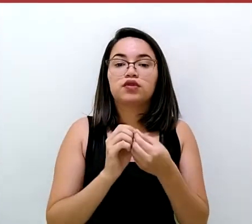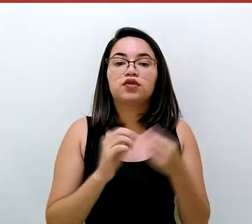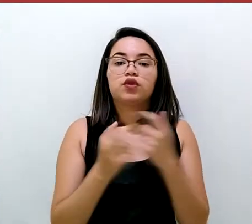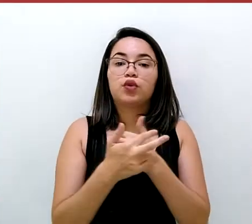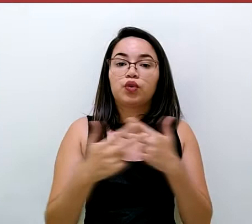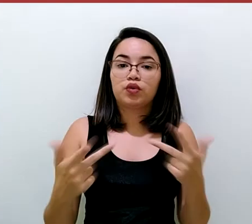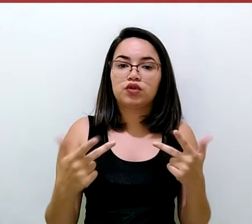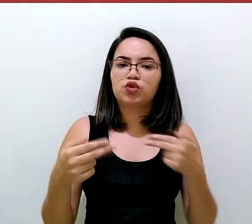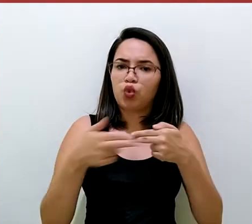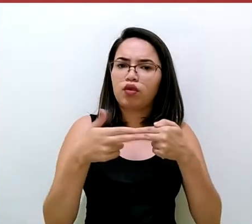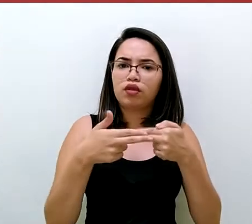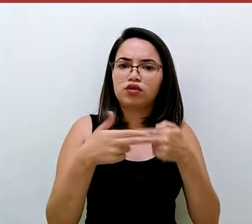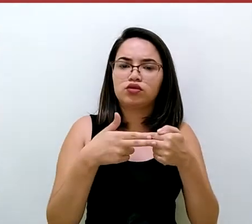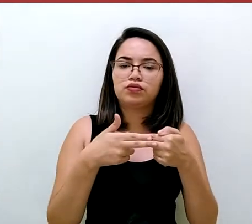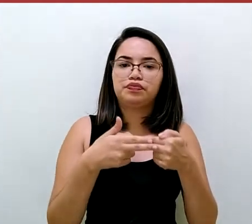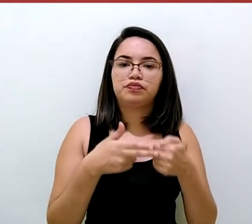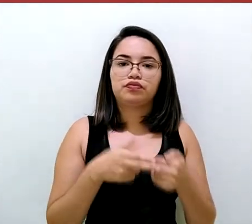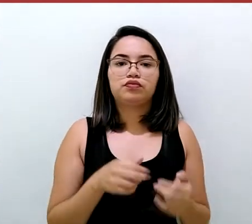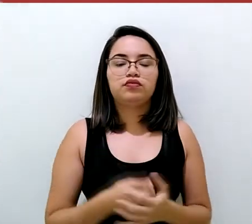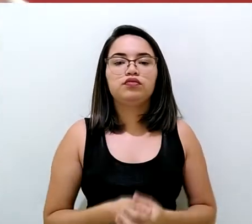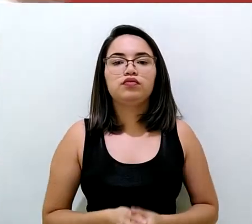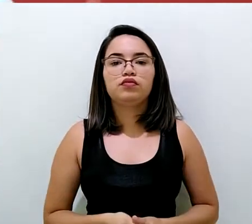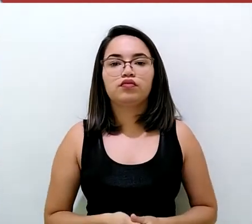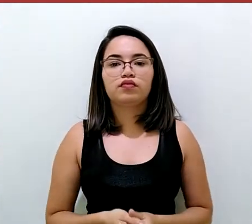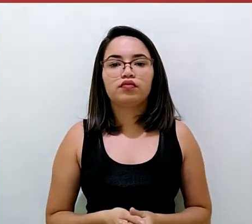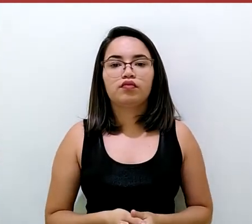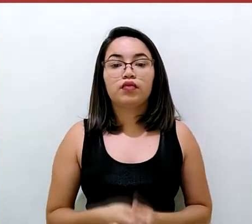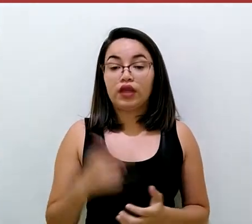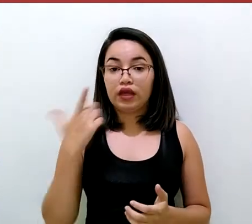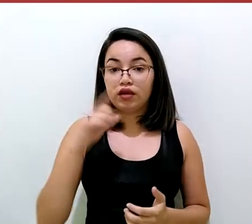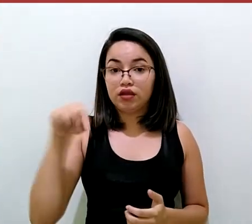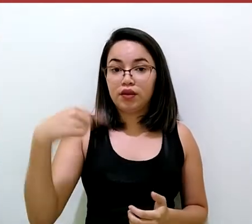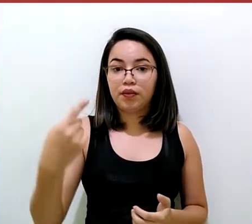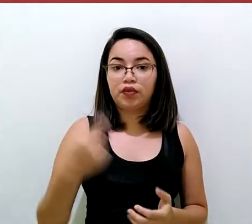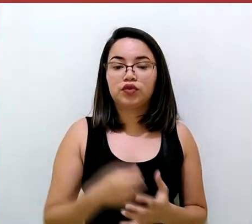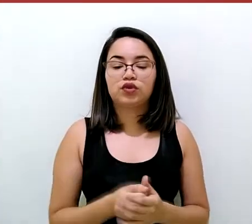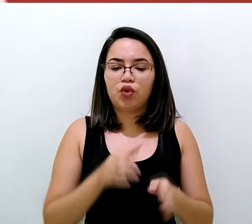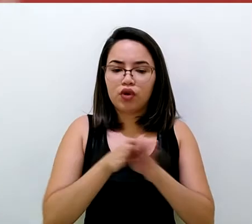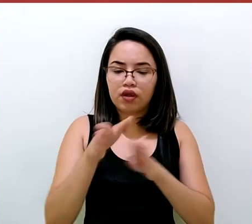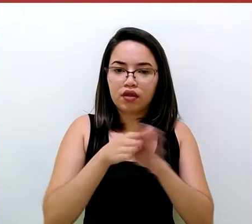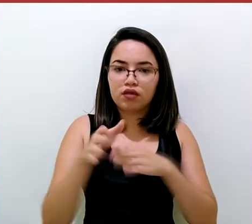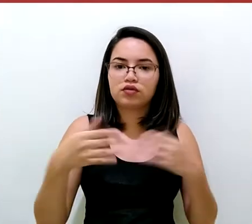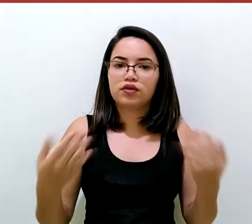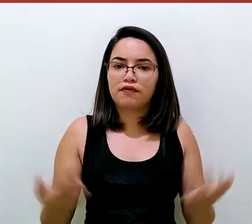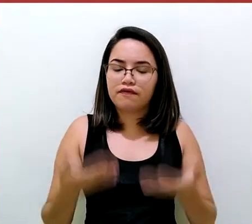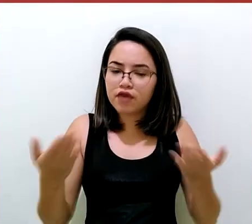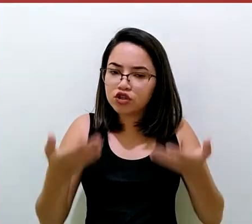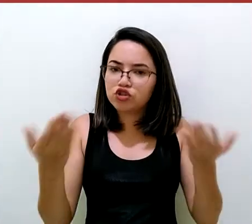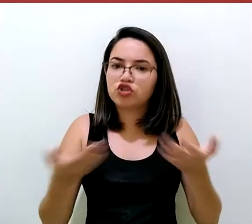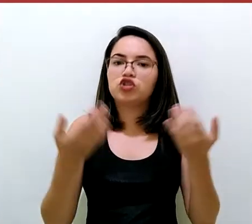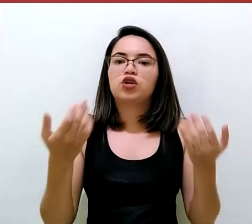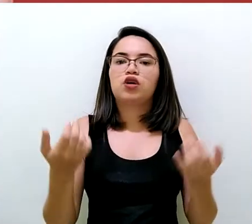ensiná-los a fazerem coisas úteis, que dê retorno, orientá-los a investir seu